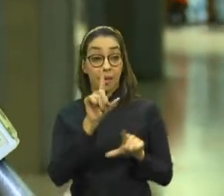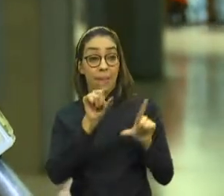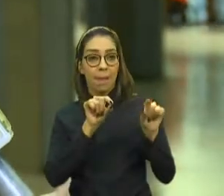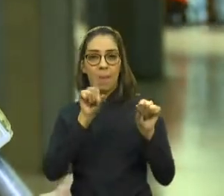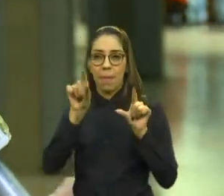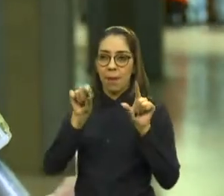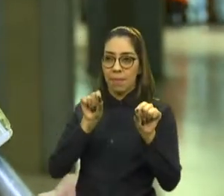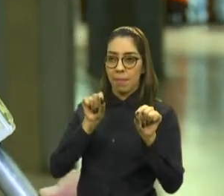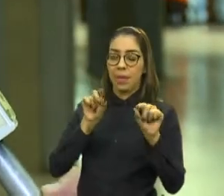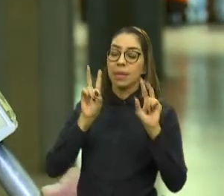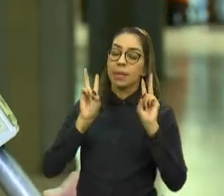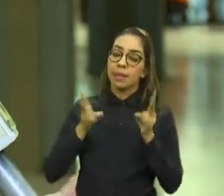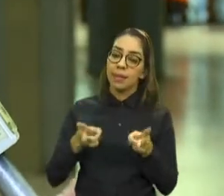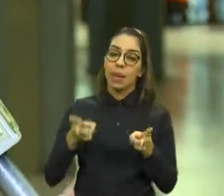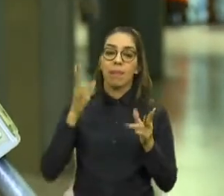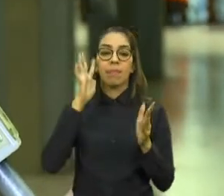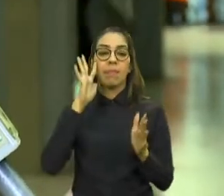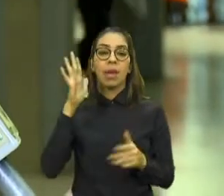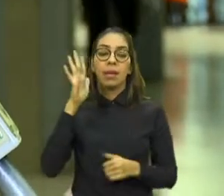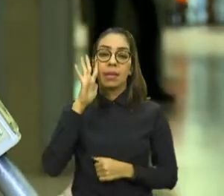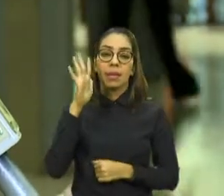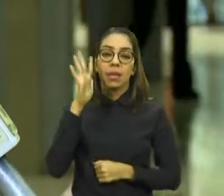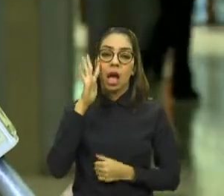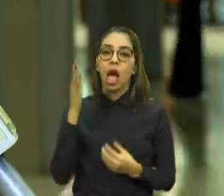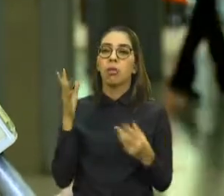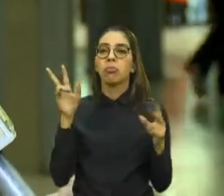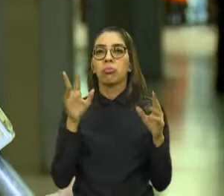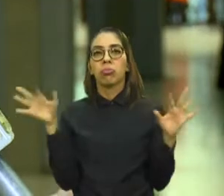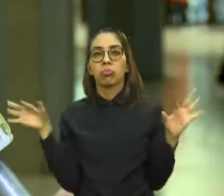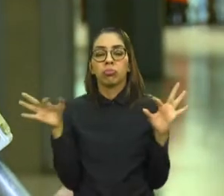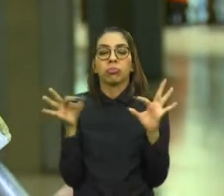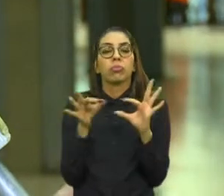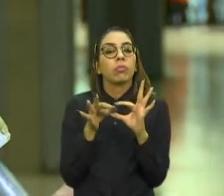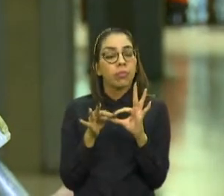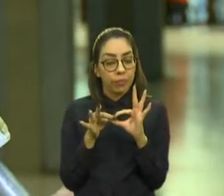sempre pensando na temática, pensando